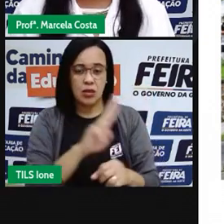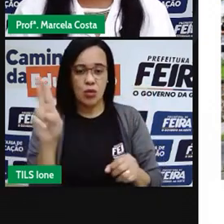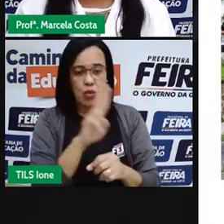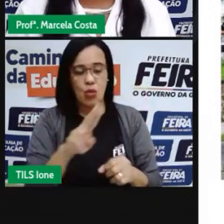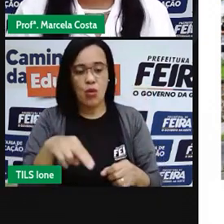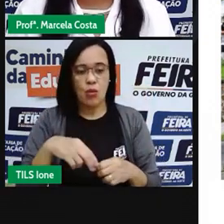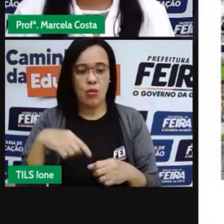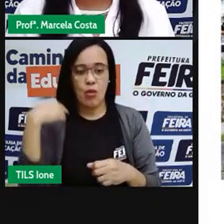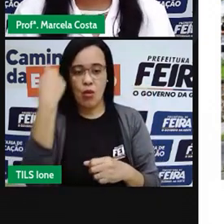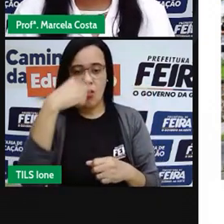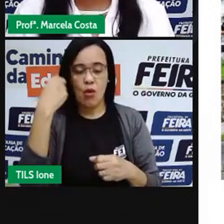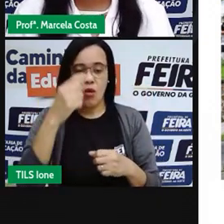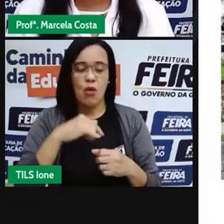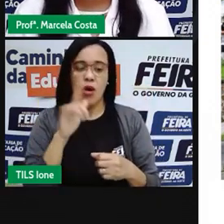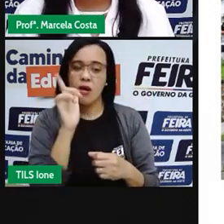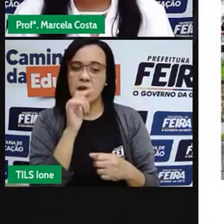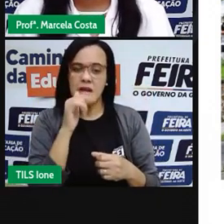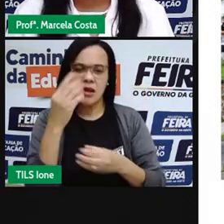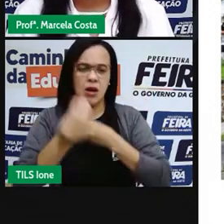Qual é o formato dessa janela?